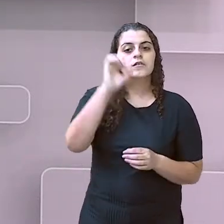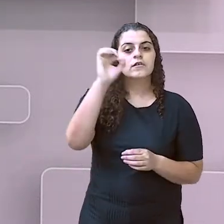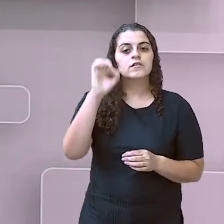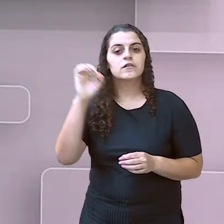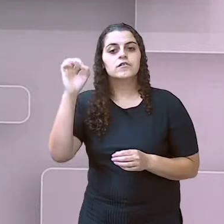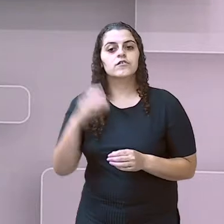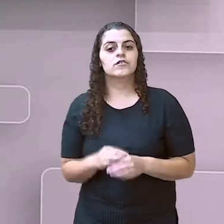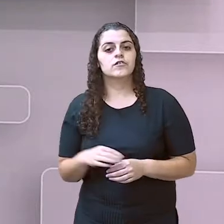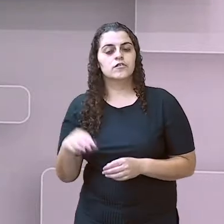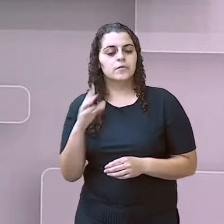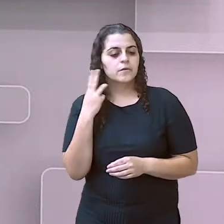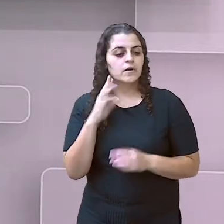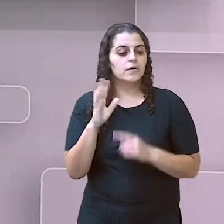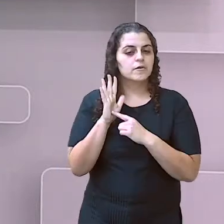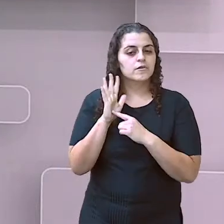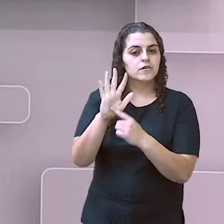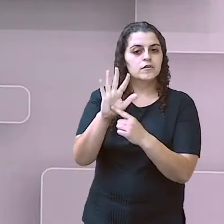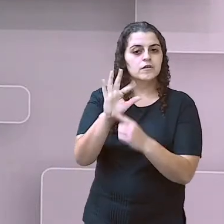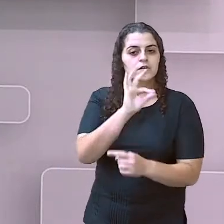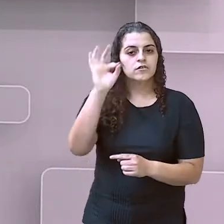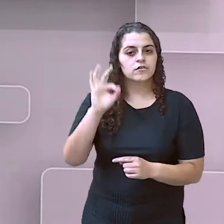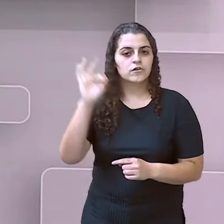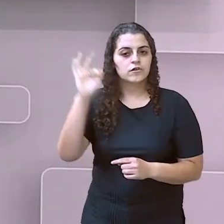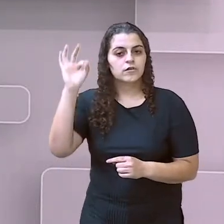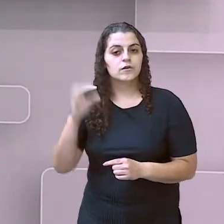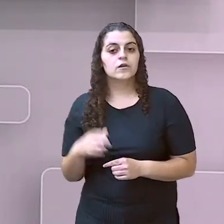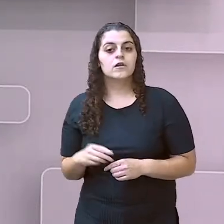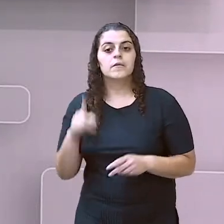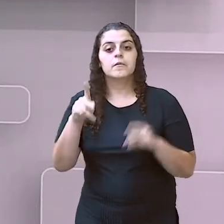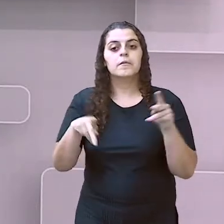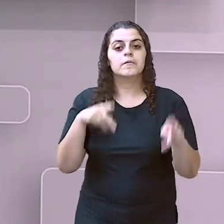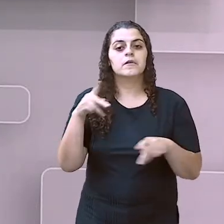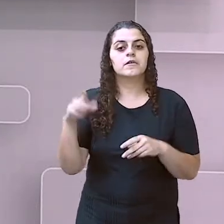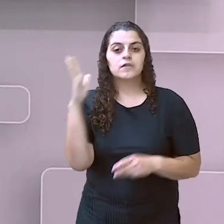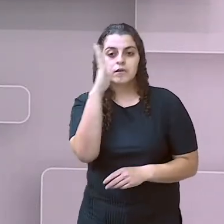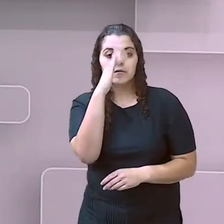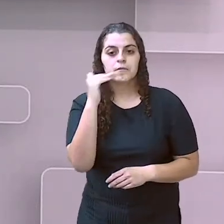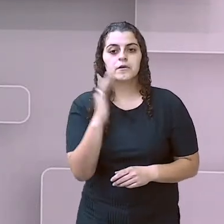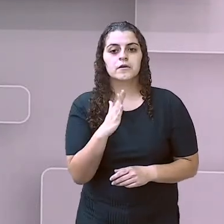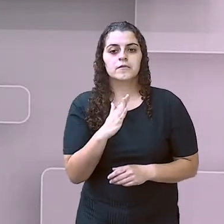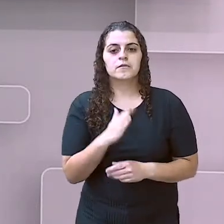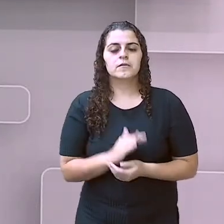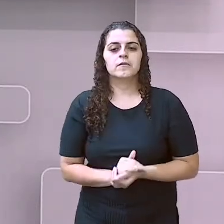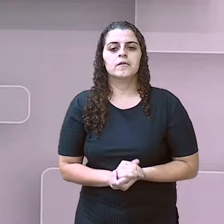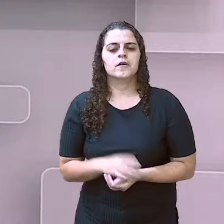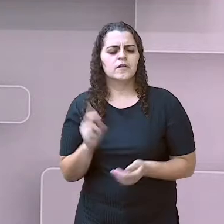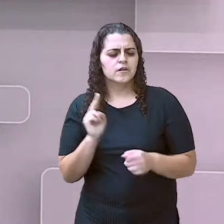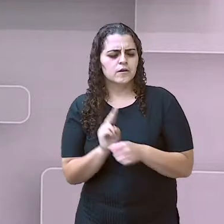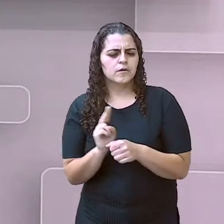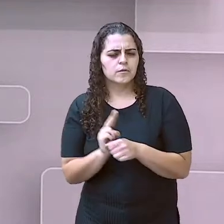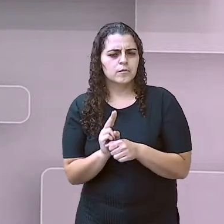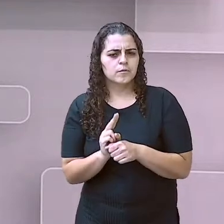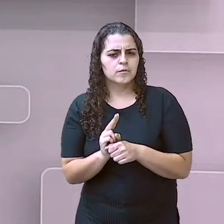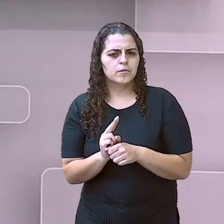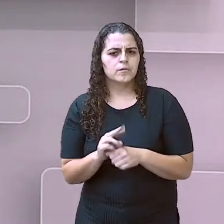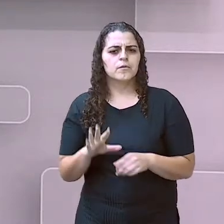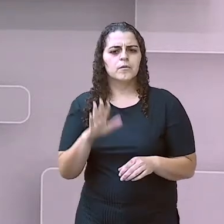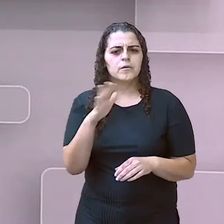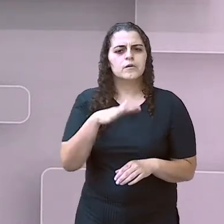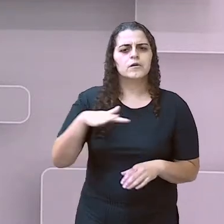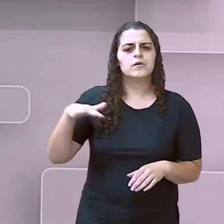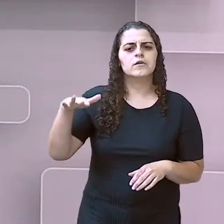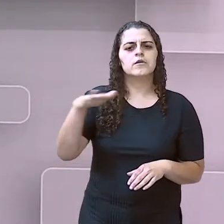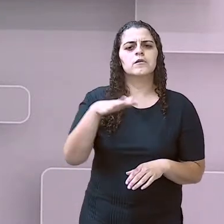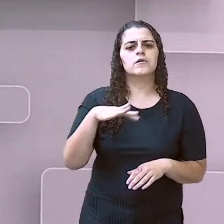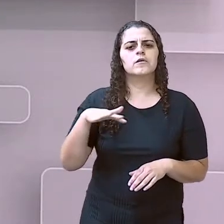Estatística. Esse instituto, ele cuida da geografia do nosso país, ele cuida do censo demográfico, a gente está